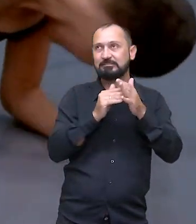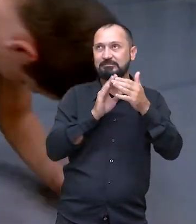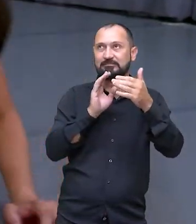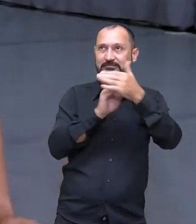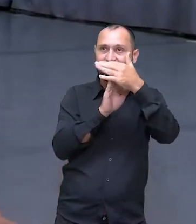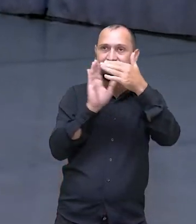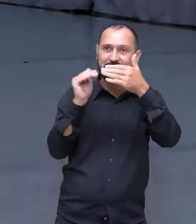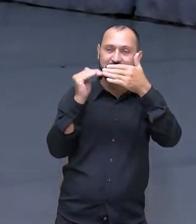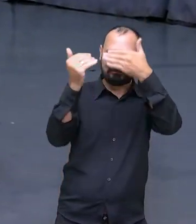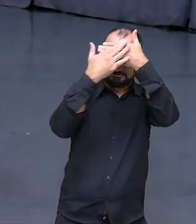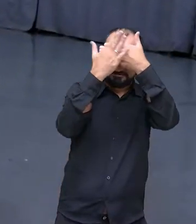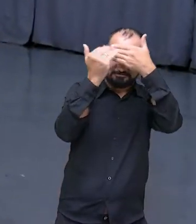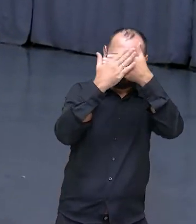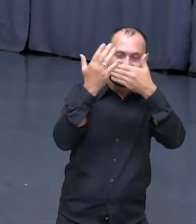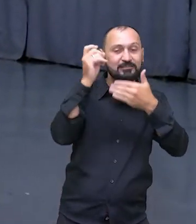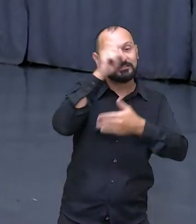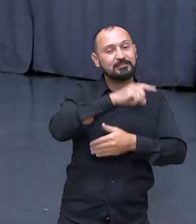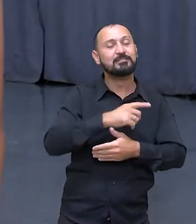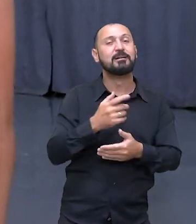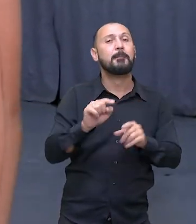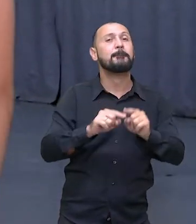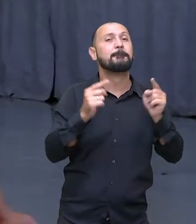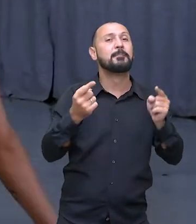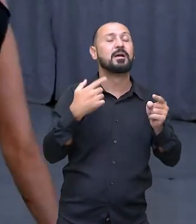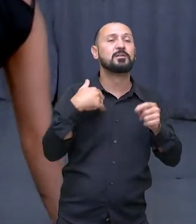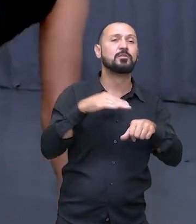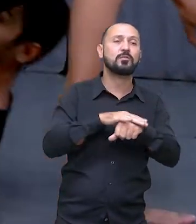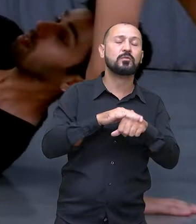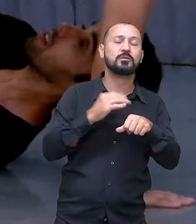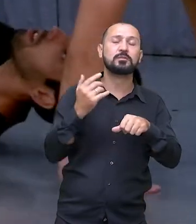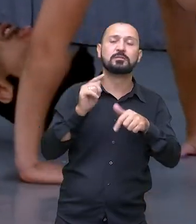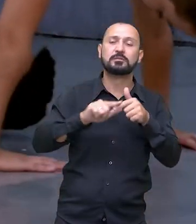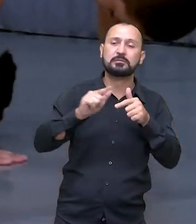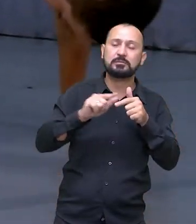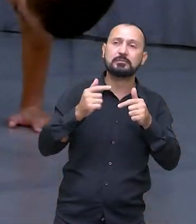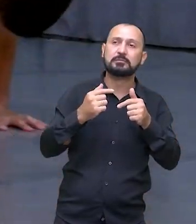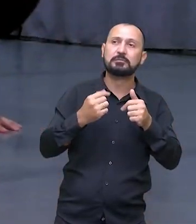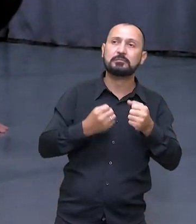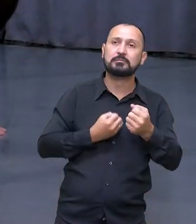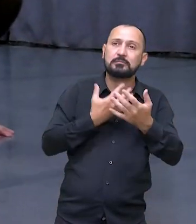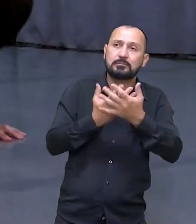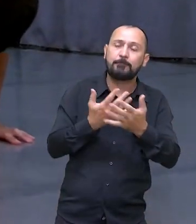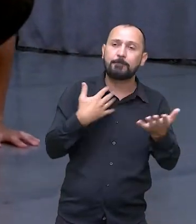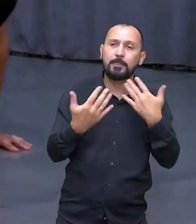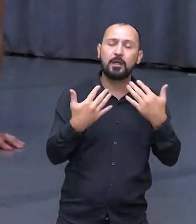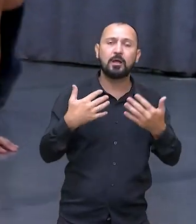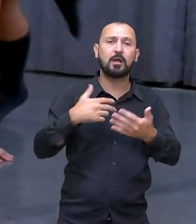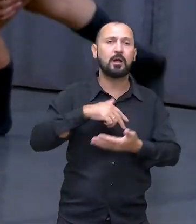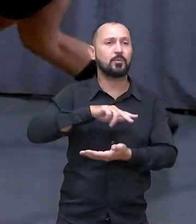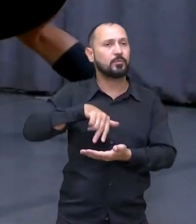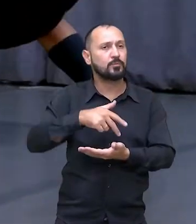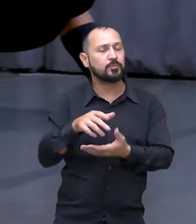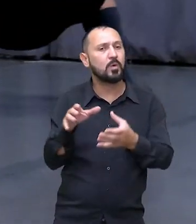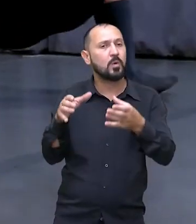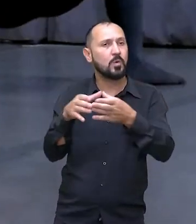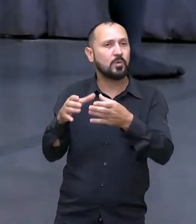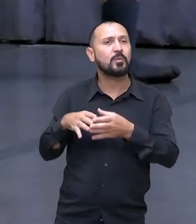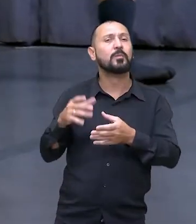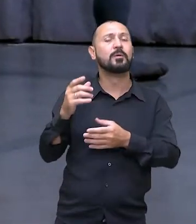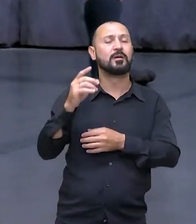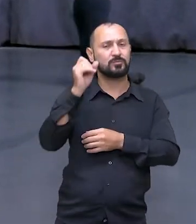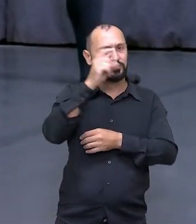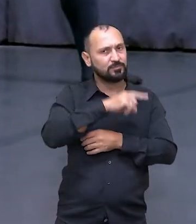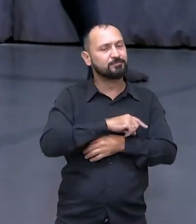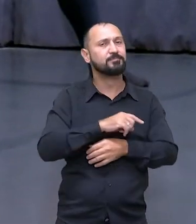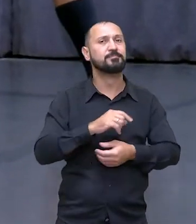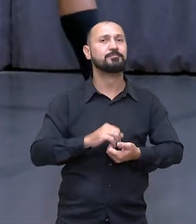sim, mas eu fui começando a dividir a Fran dançarina e a Fran pessoal, que é